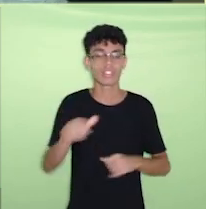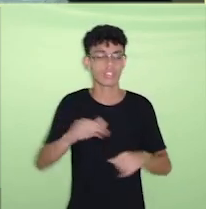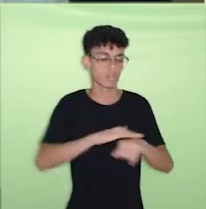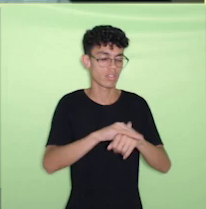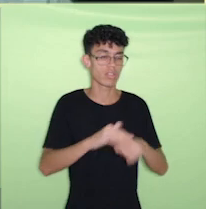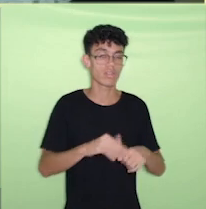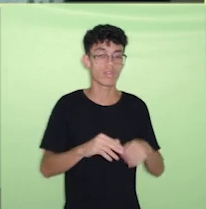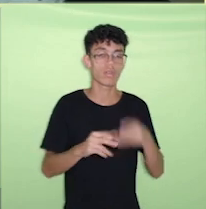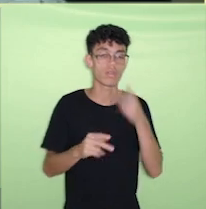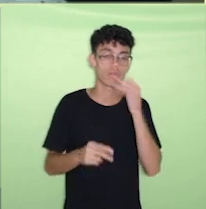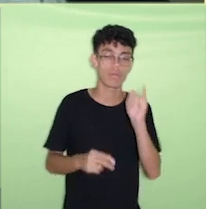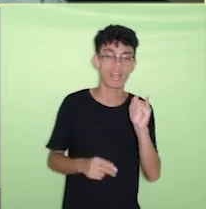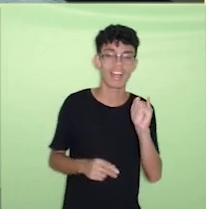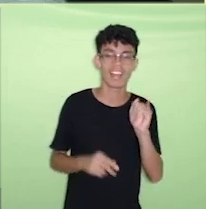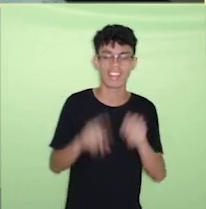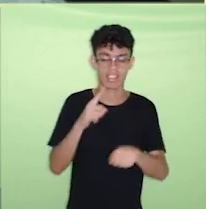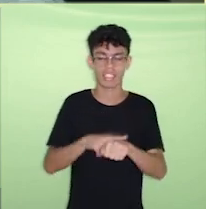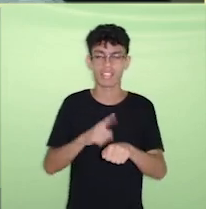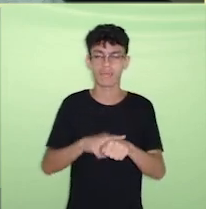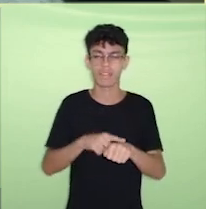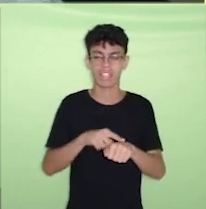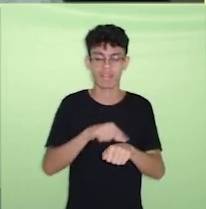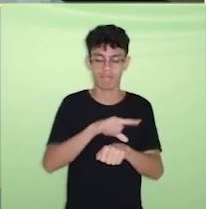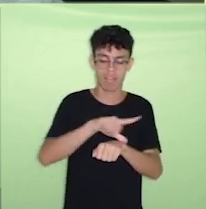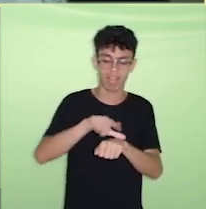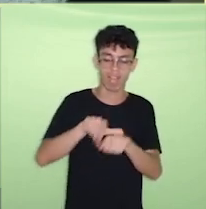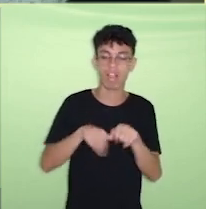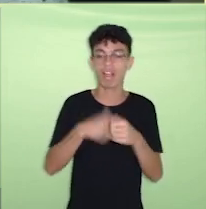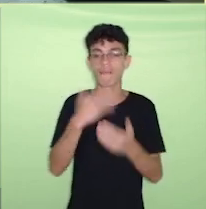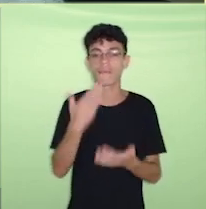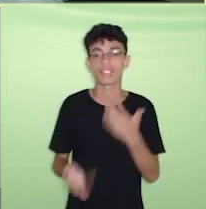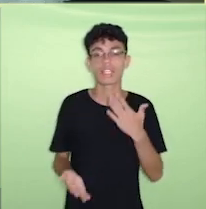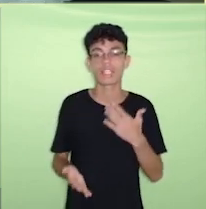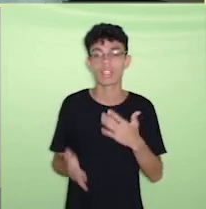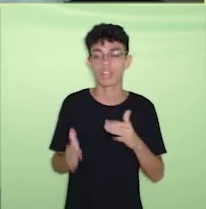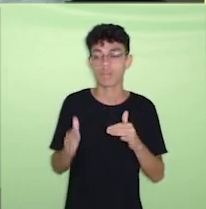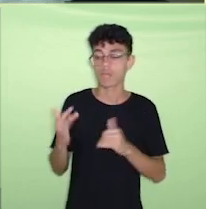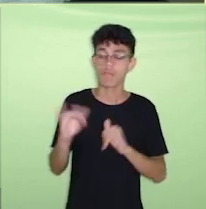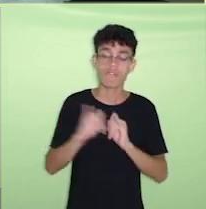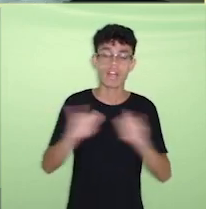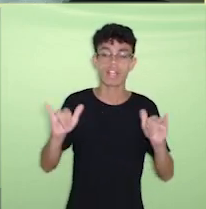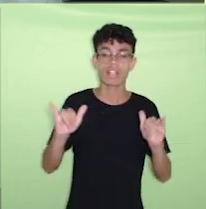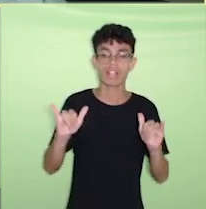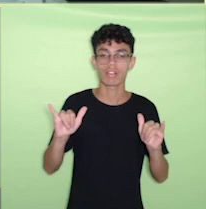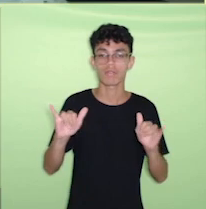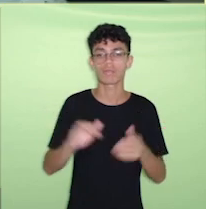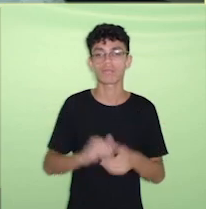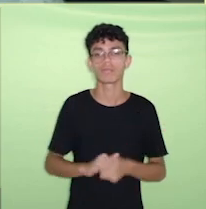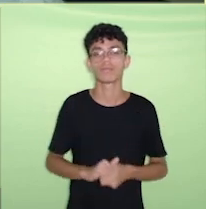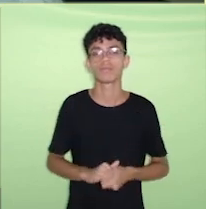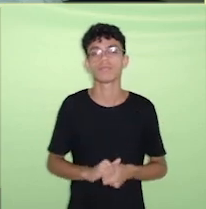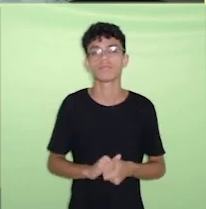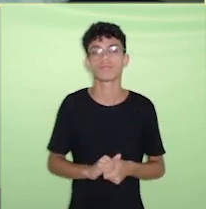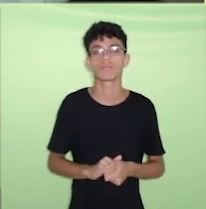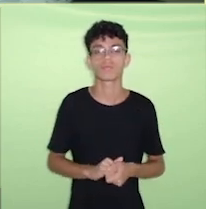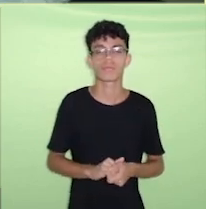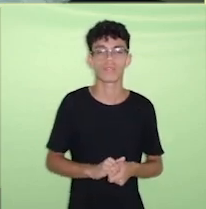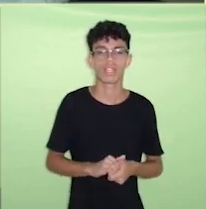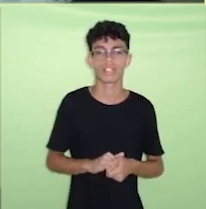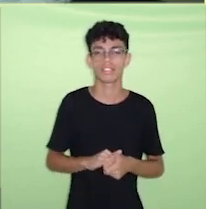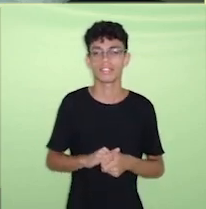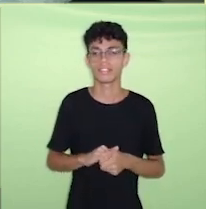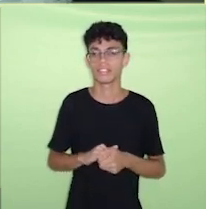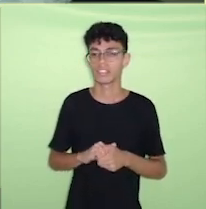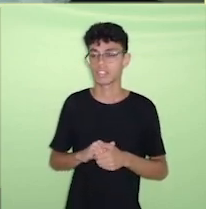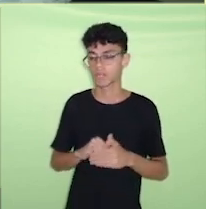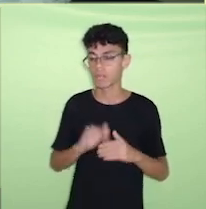disseram? Estamos perdendo muito tempo. Diga o que quiser, eu jamais a interromperei. Isso de não interromper